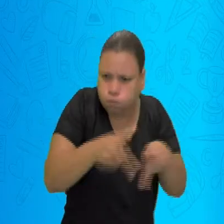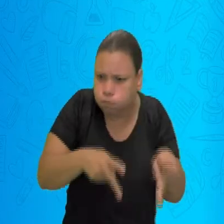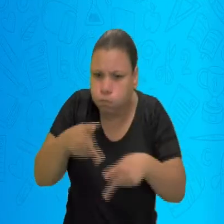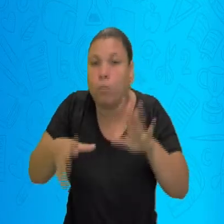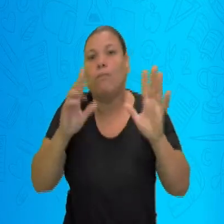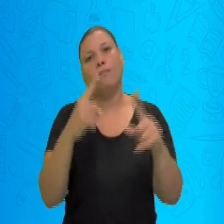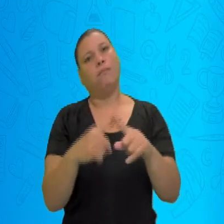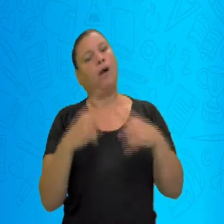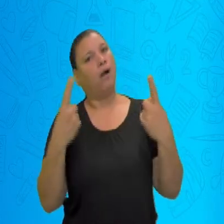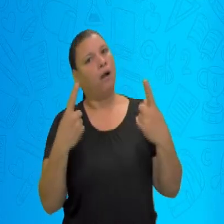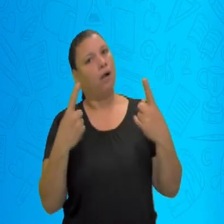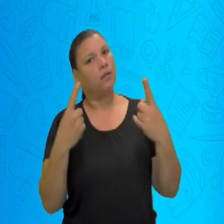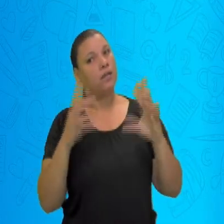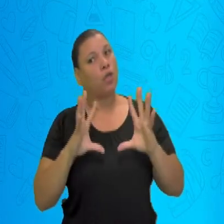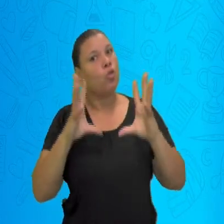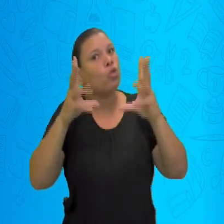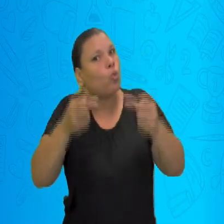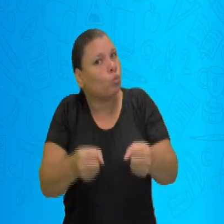continente.